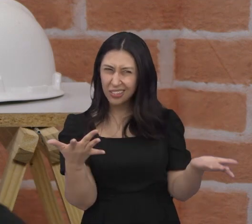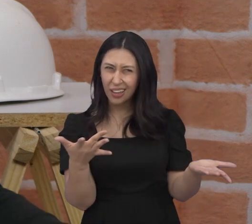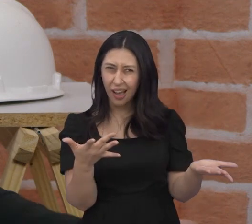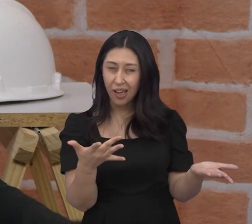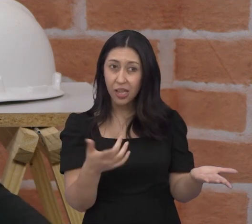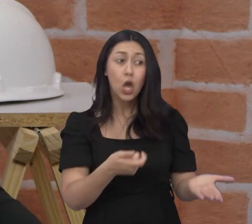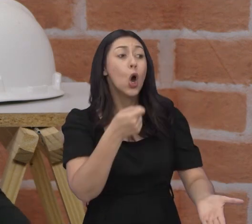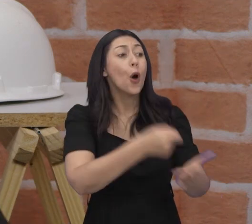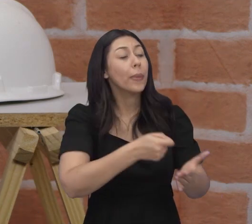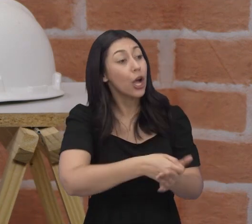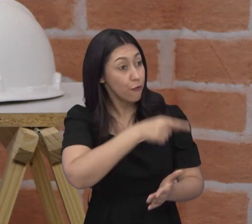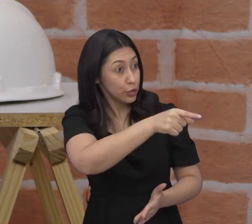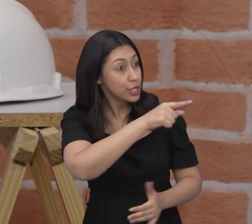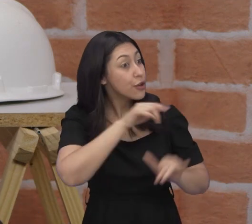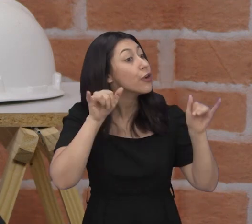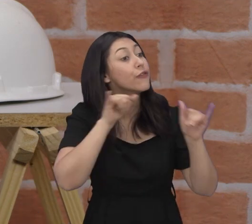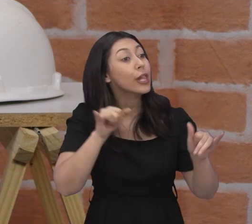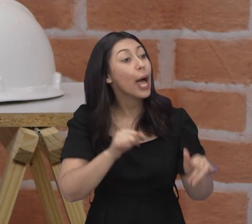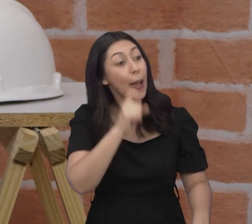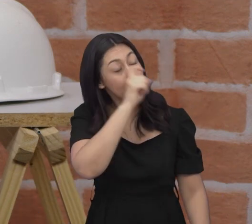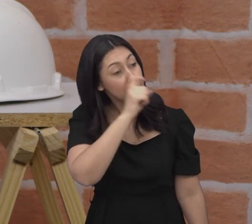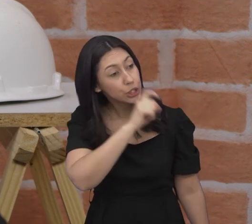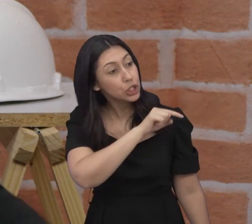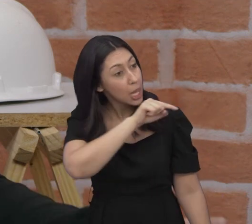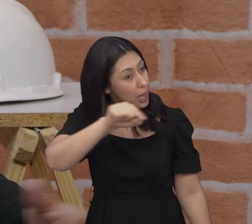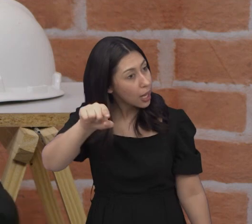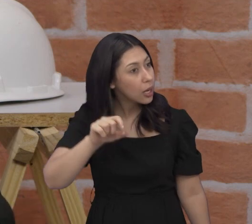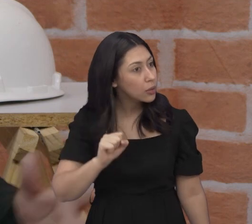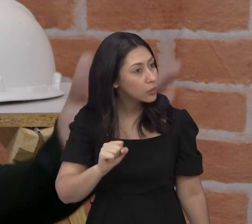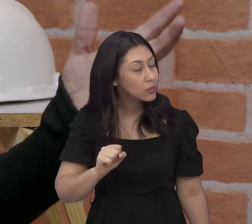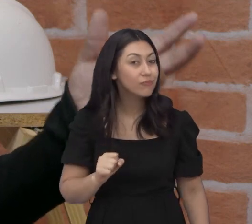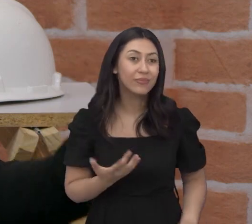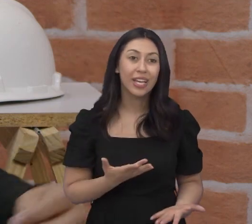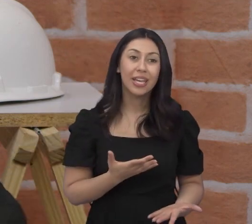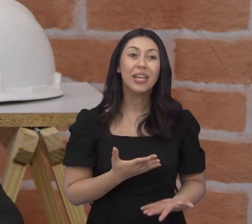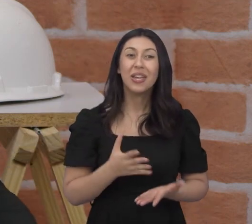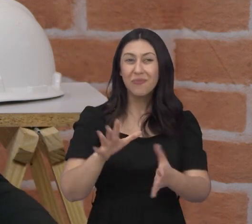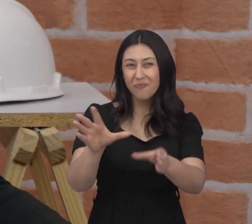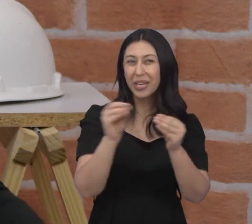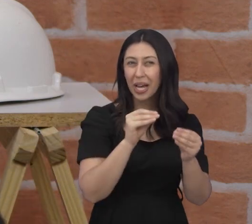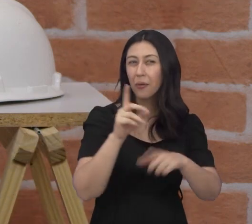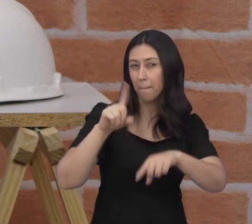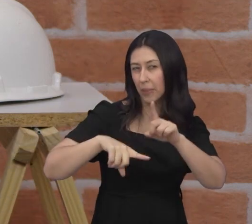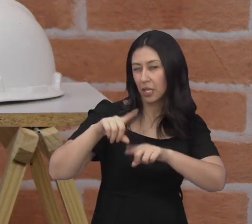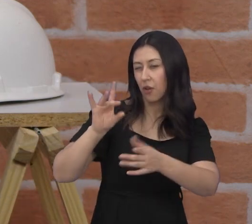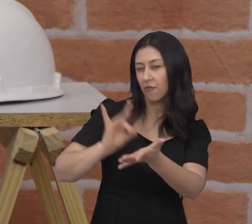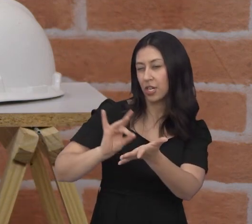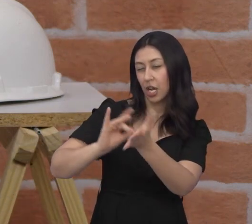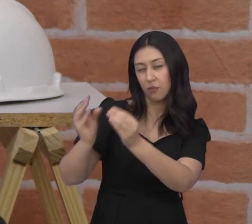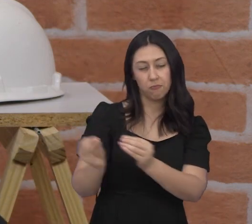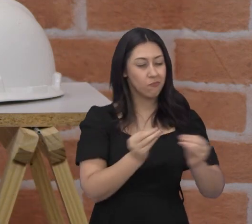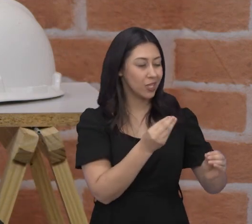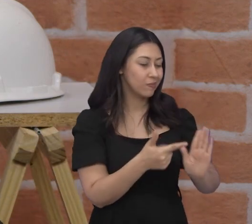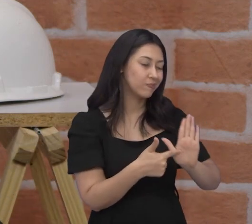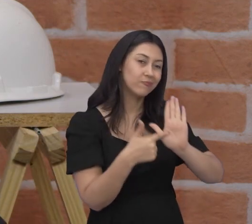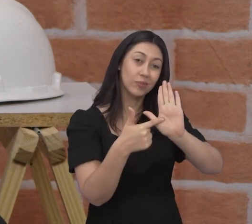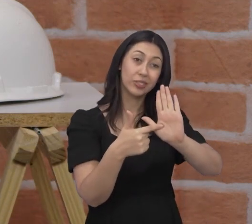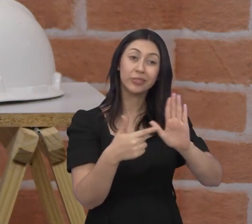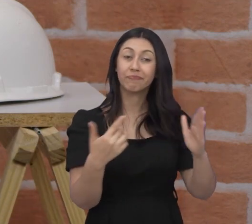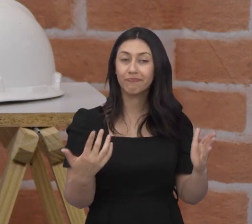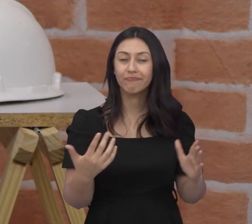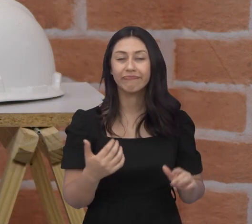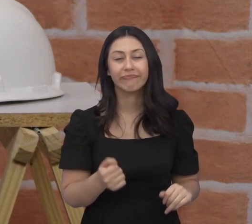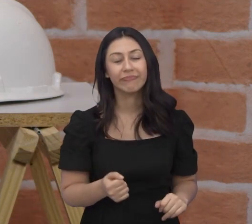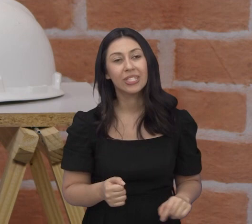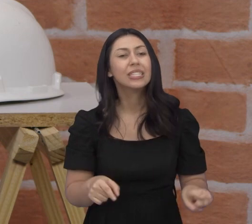a pessoa que pegou os destroços ali publicamente a desmentir. Colocaram um balão meteorológico na mão dele ali, os restos ali, e desmascarou.